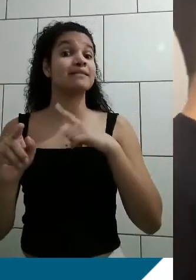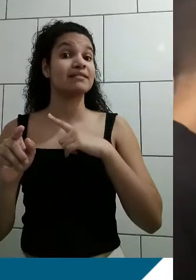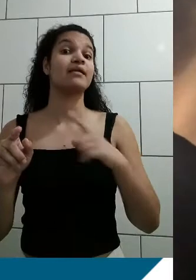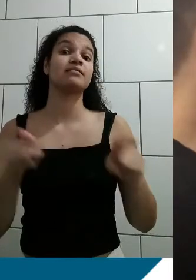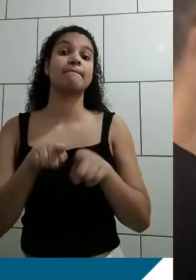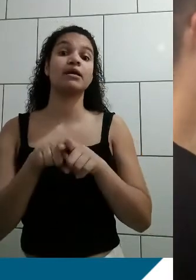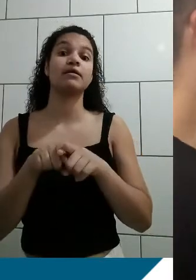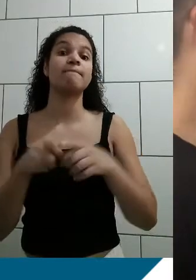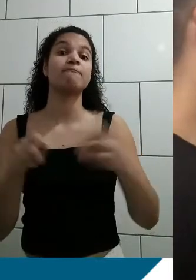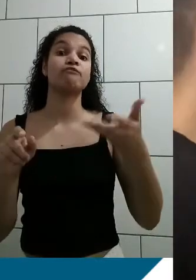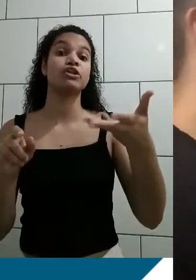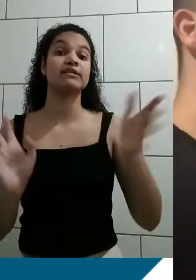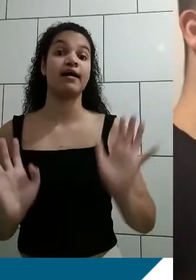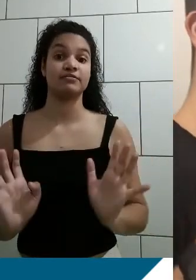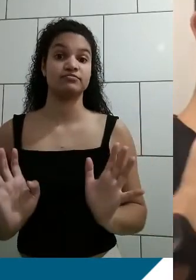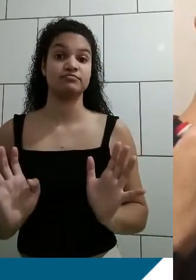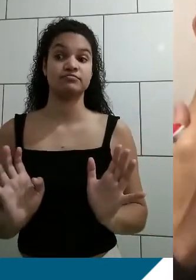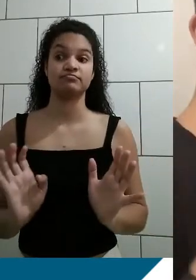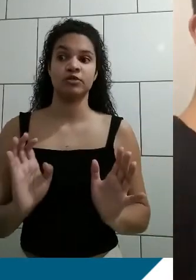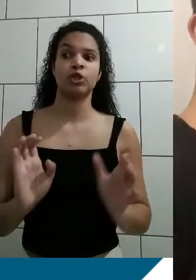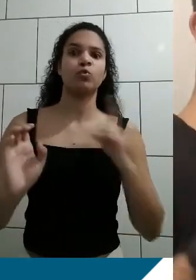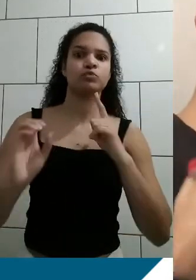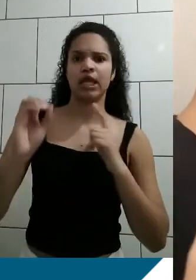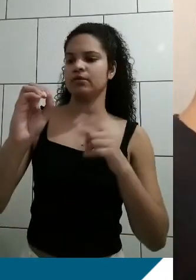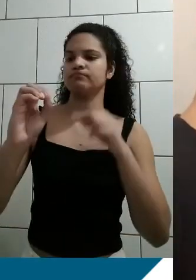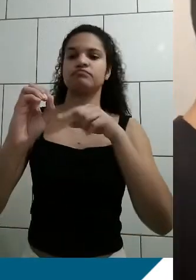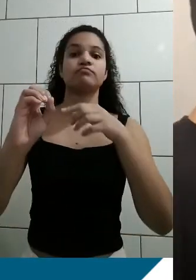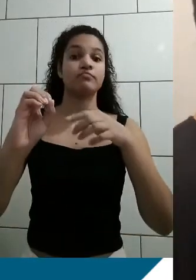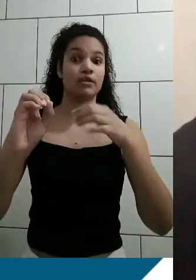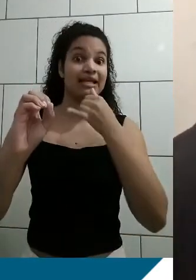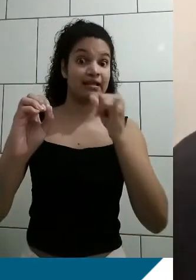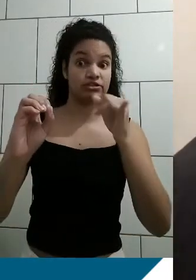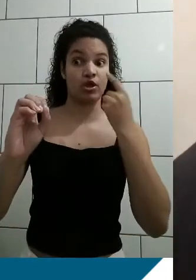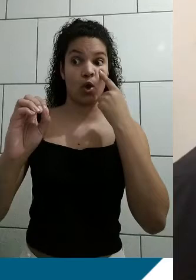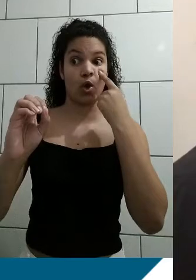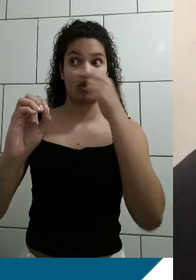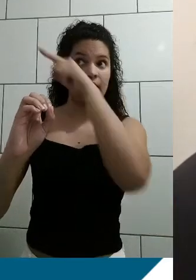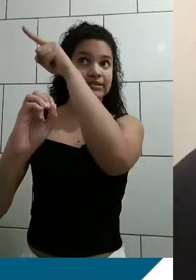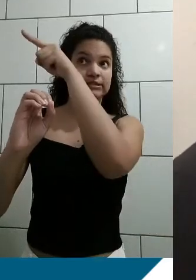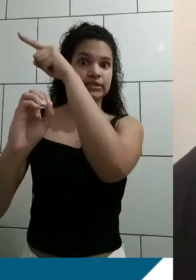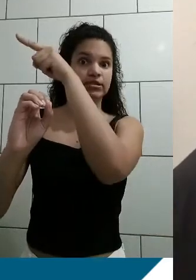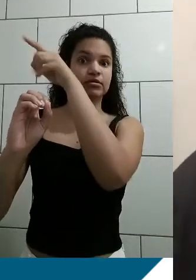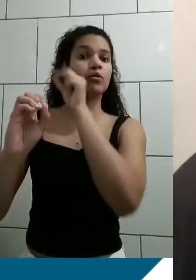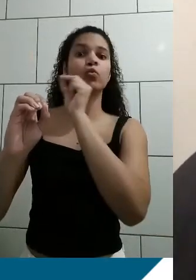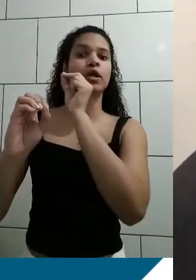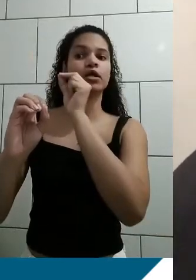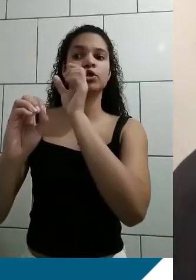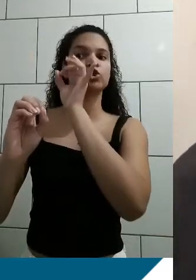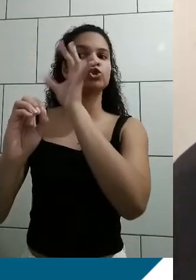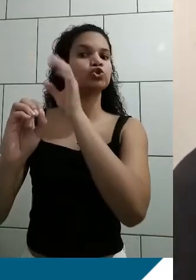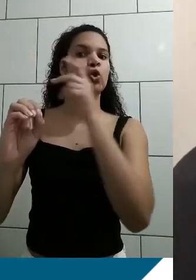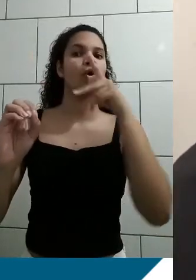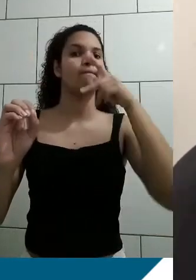energia. Pensa de novo, aqui inicialmente ele só possui energia potencial gravitacional. Aqui ele só possui energia cinética, porque eu não